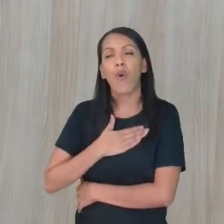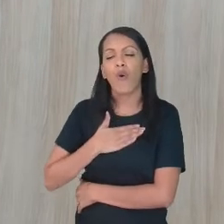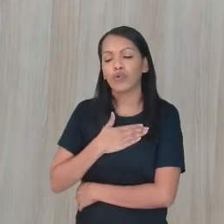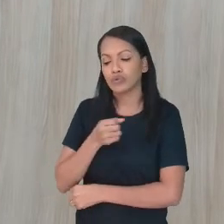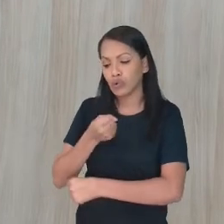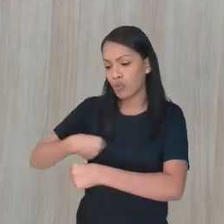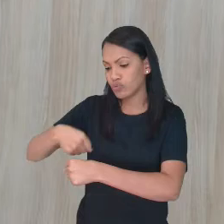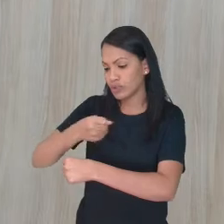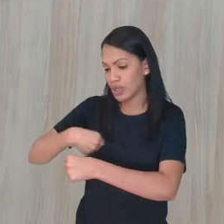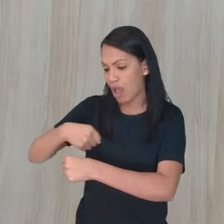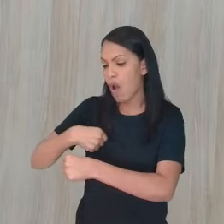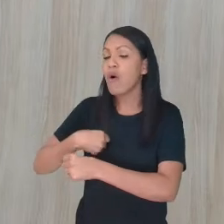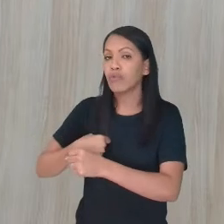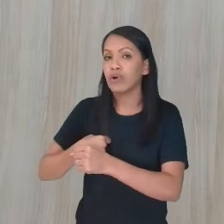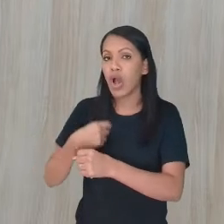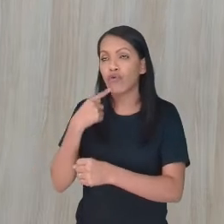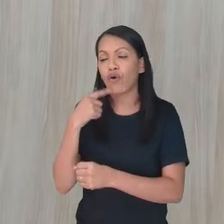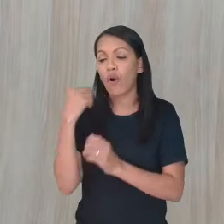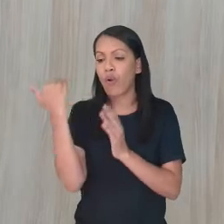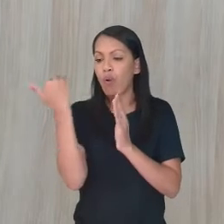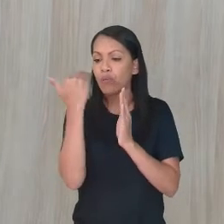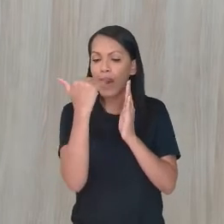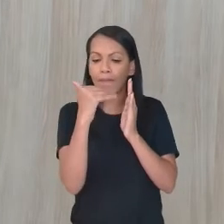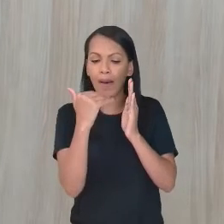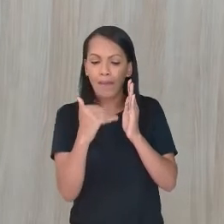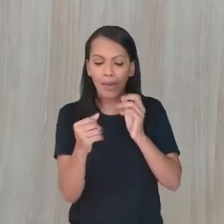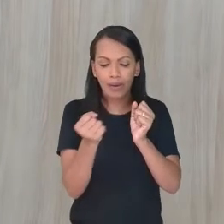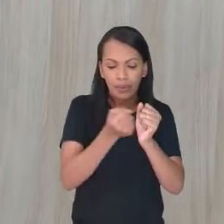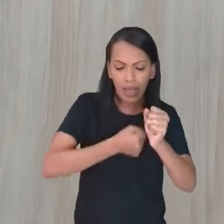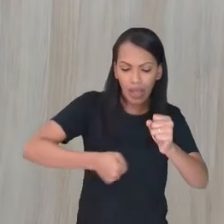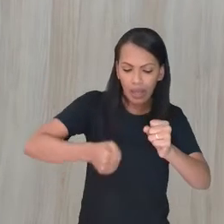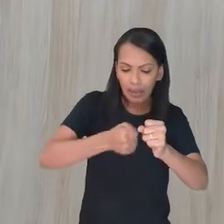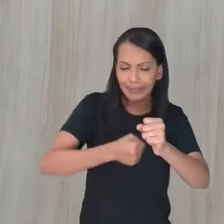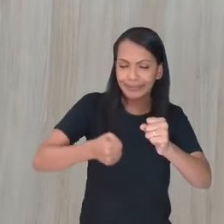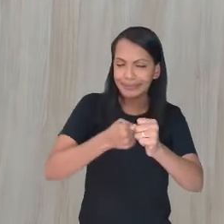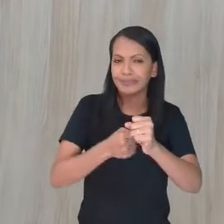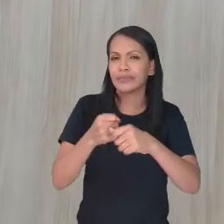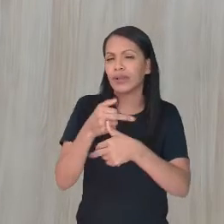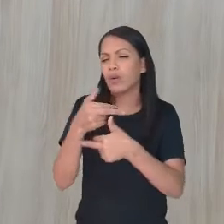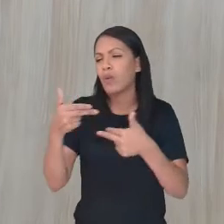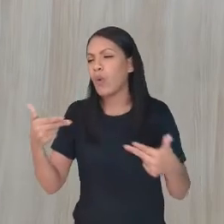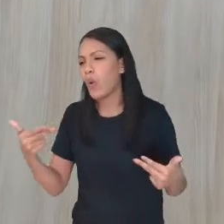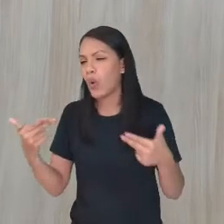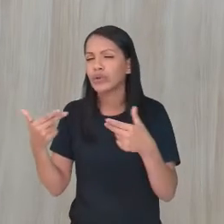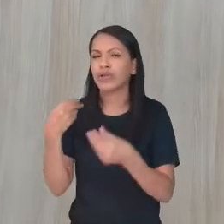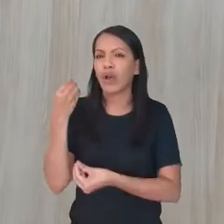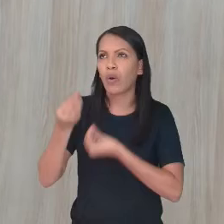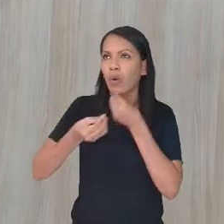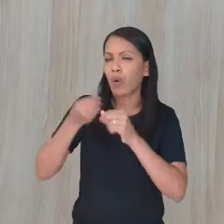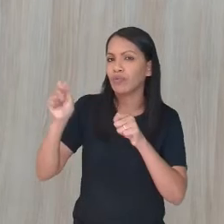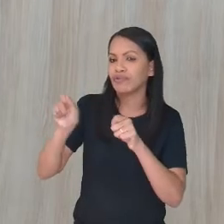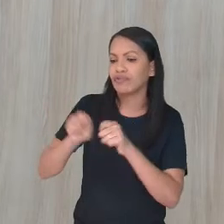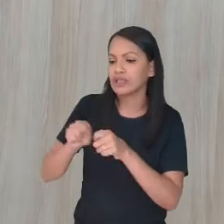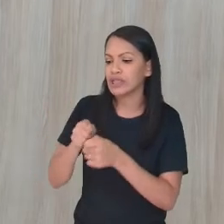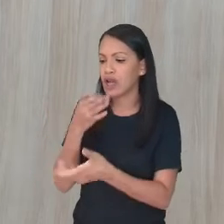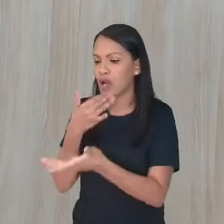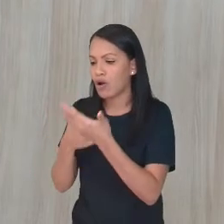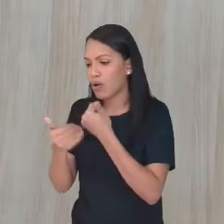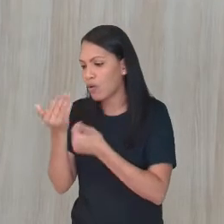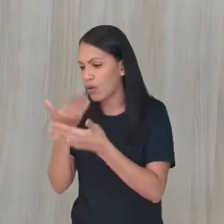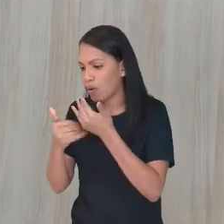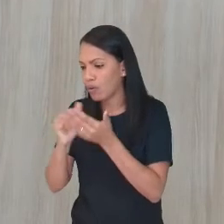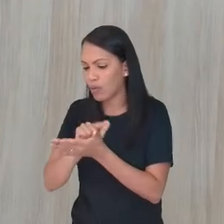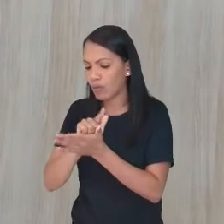cozinhar? Gosto. Então, eu gosto de ler receita. Então, eu vou pegar aí uma leitura de gêneros textuais, de um